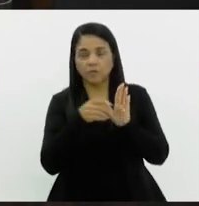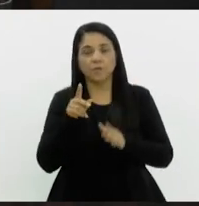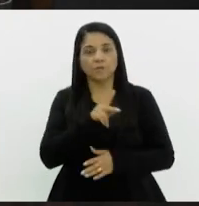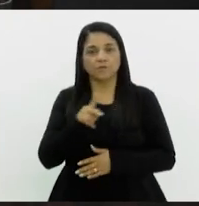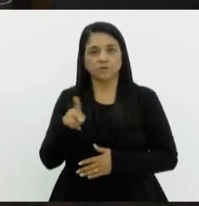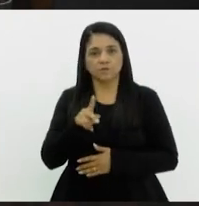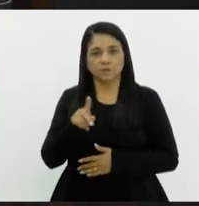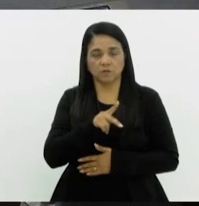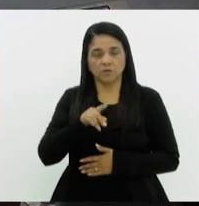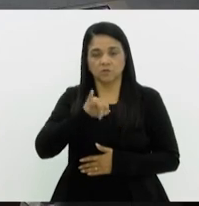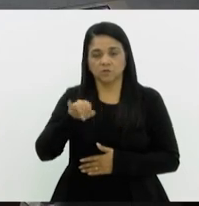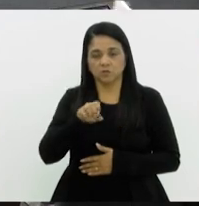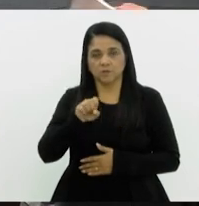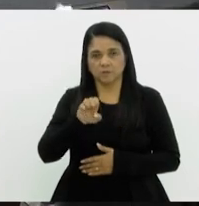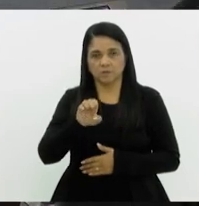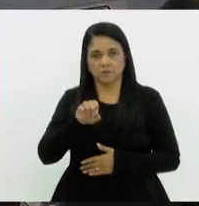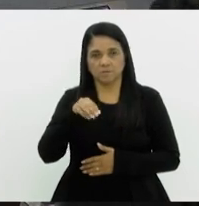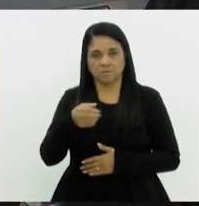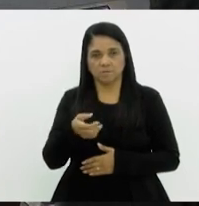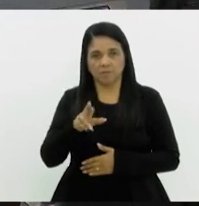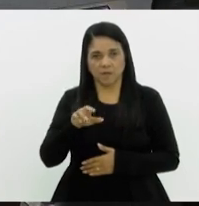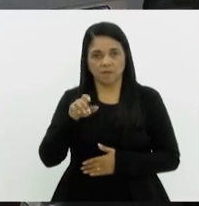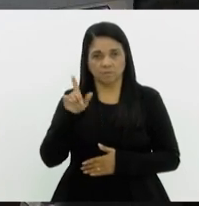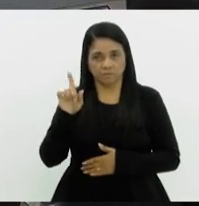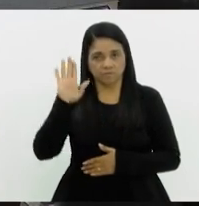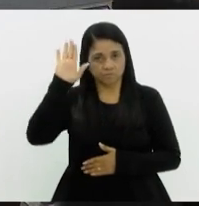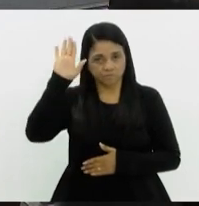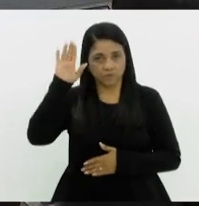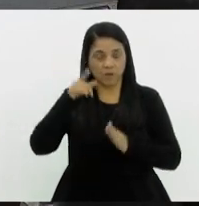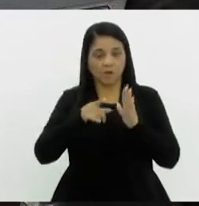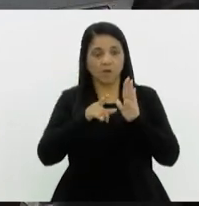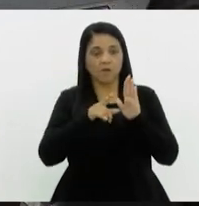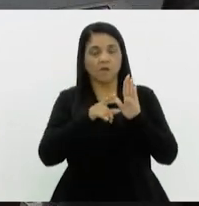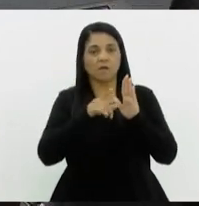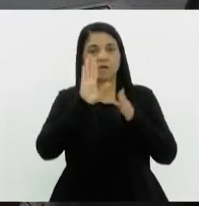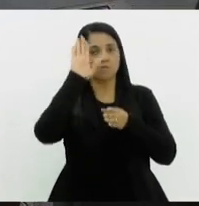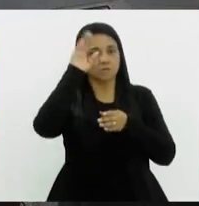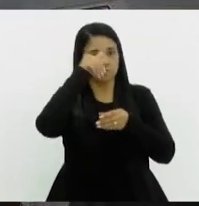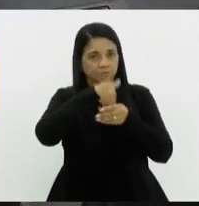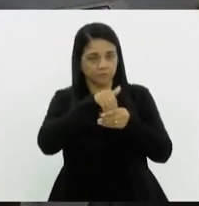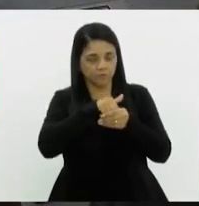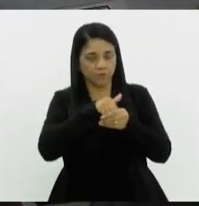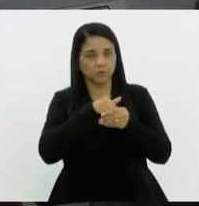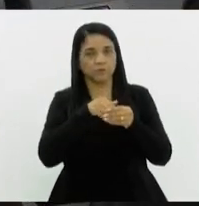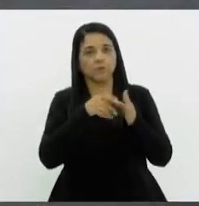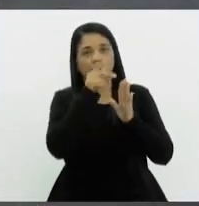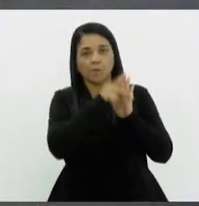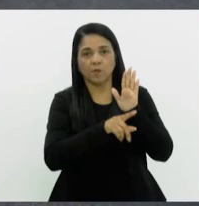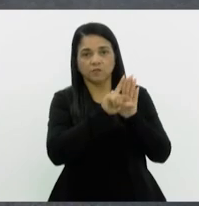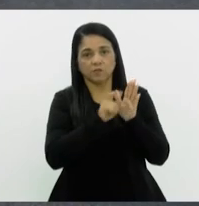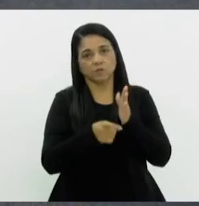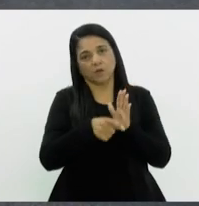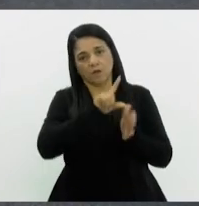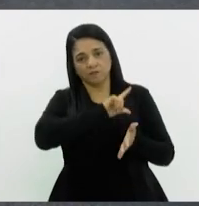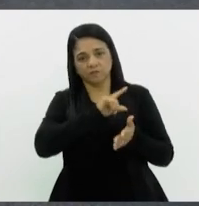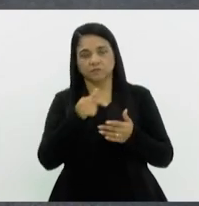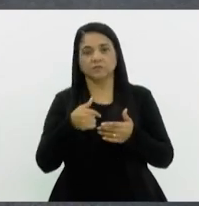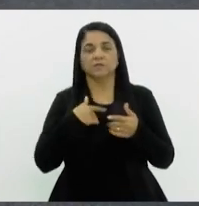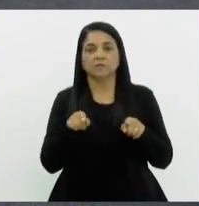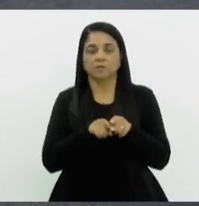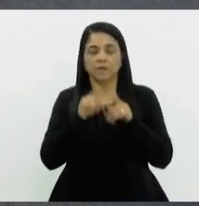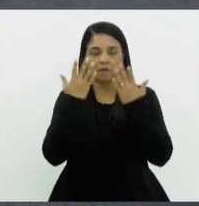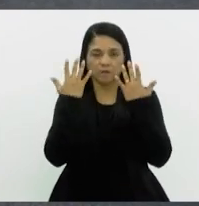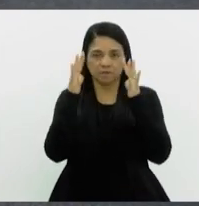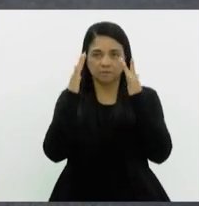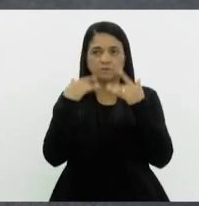Josimar. Depois eu queria também... É para declarar o meu voto no projeto anterior e agradecer aos pares pela aprovação da medalha Tiradentes a Sueli